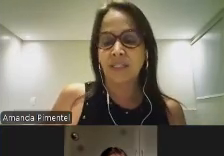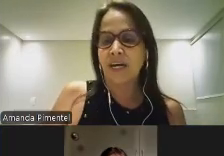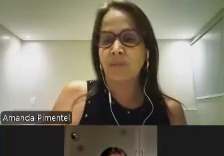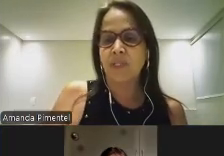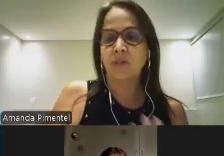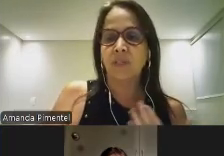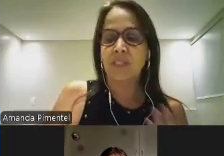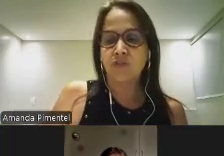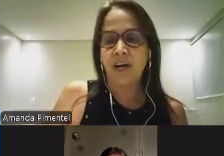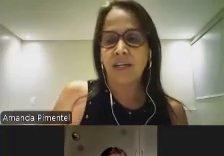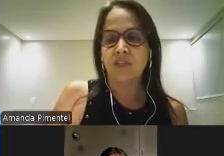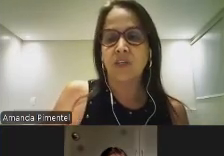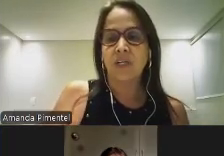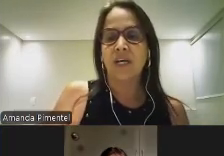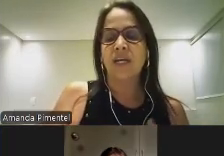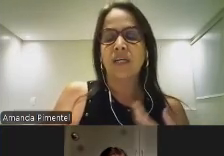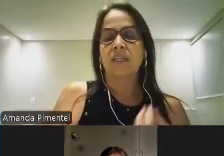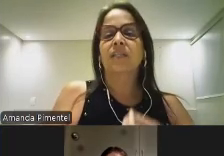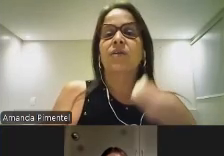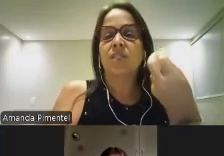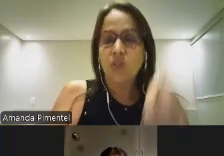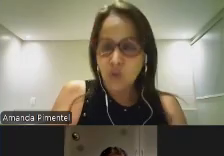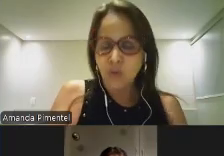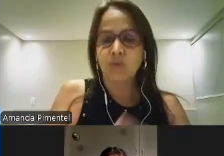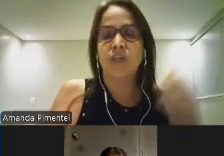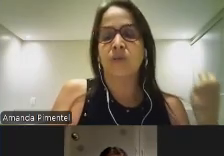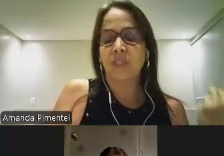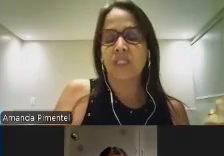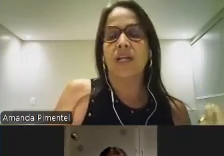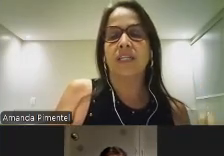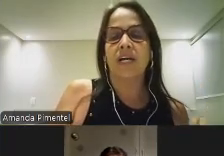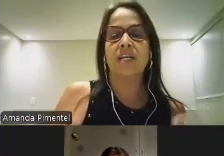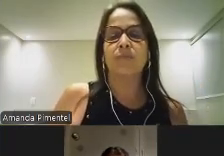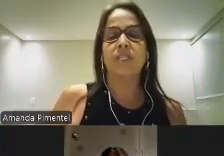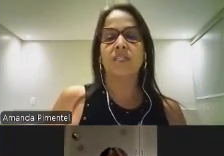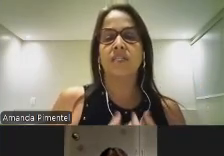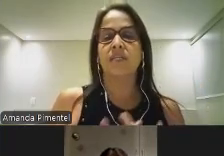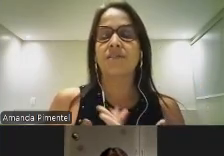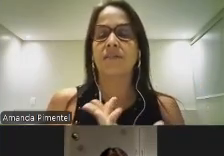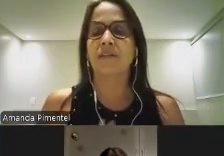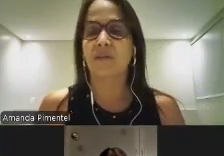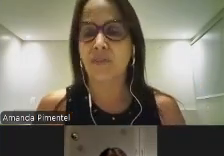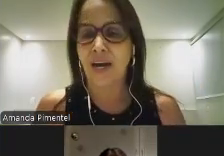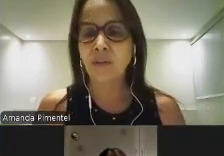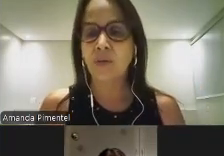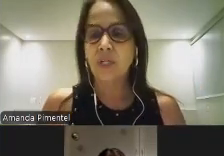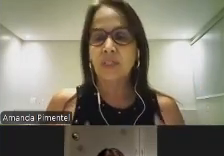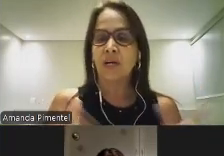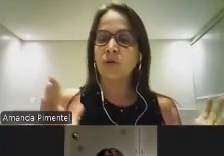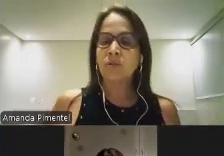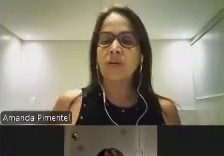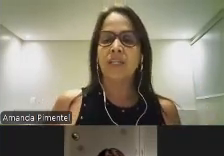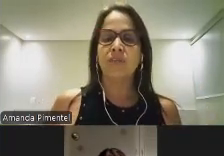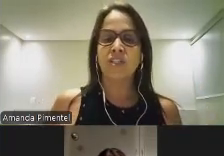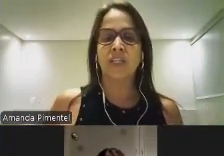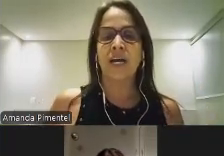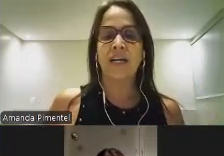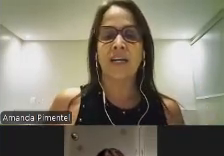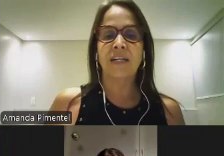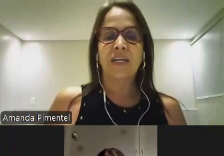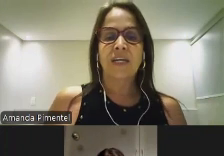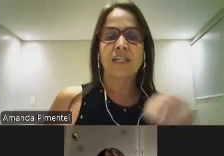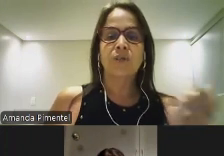todas as etapas, em todas as fases, né? Então, esse sono, feito eu disse lá atrás, ele precisa ser incentivado de acordo com cada